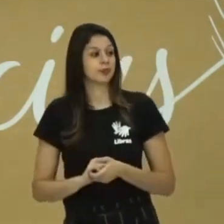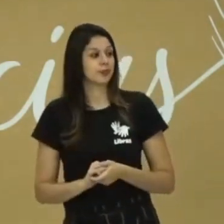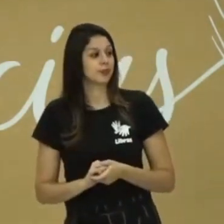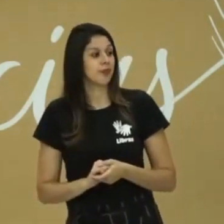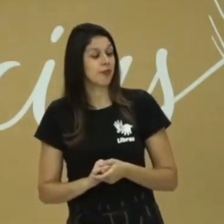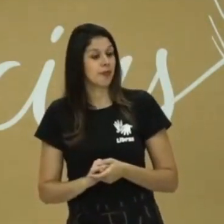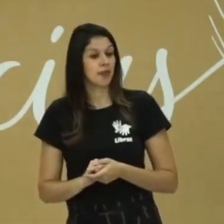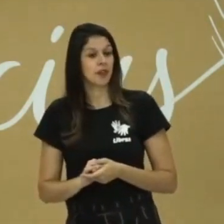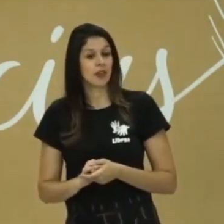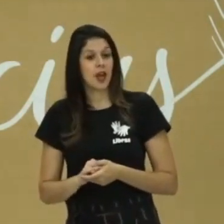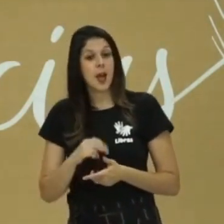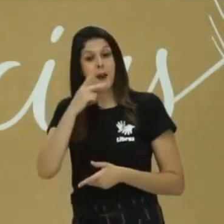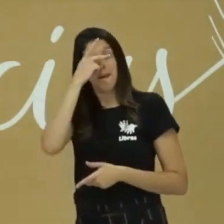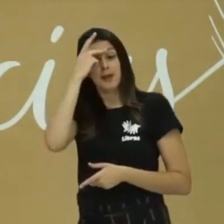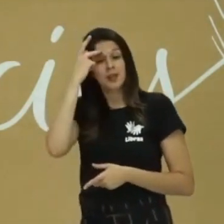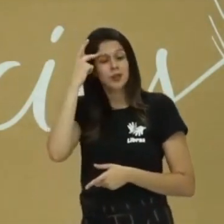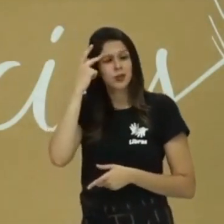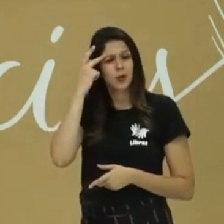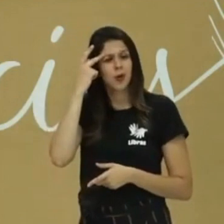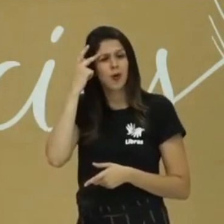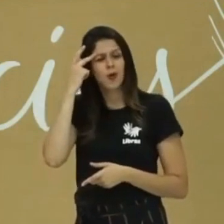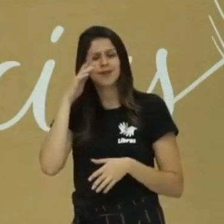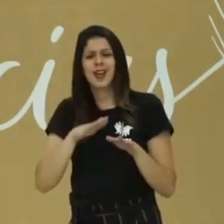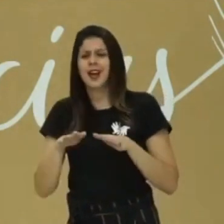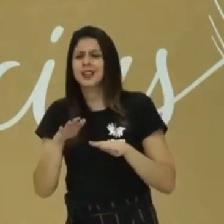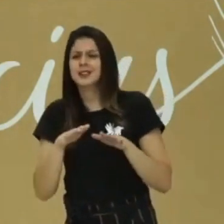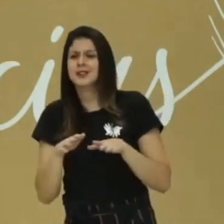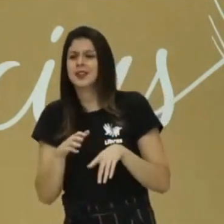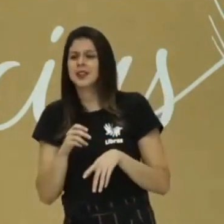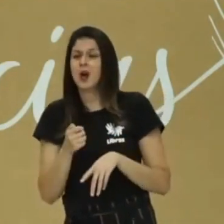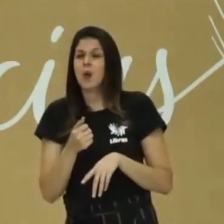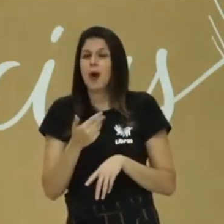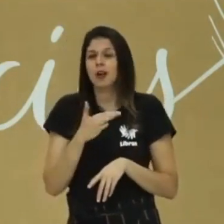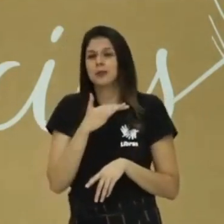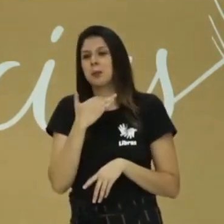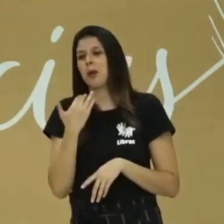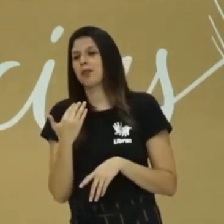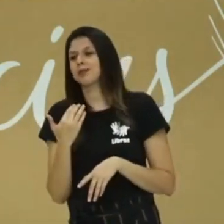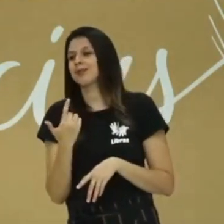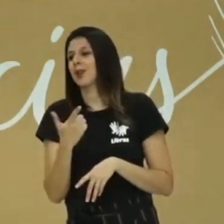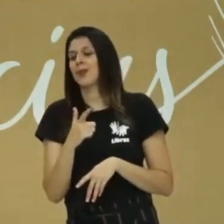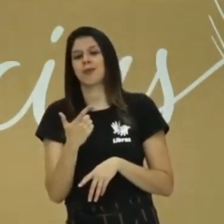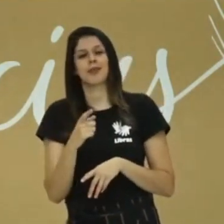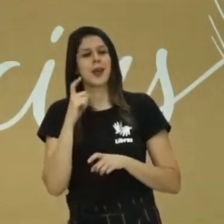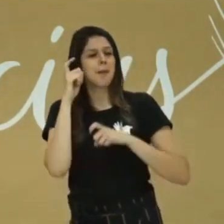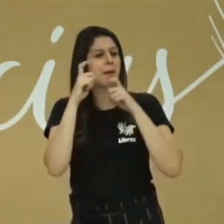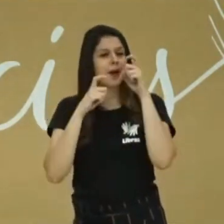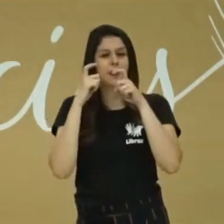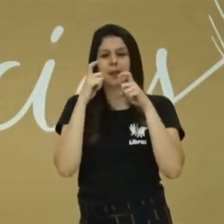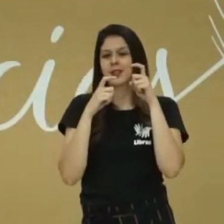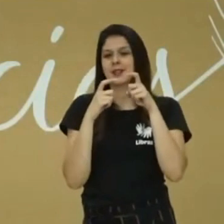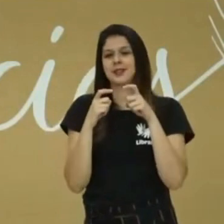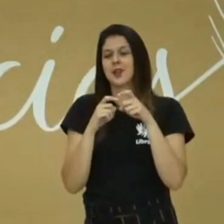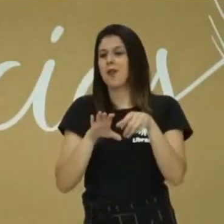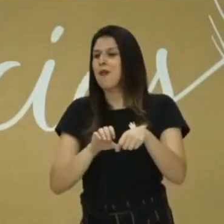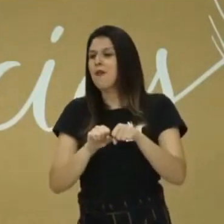alguém nos momentos finais da sua vida ele não tem qualquer preocupação com os diplomas que